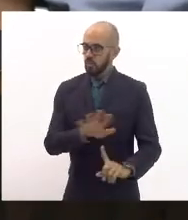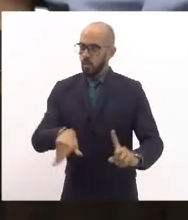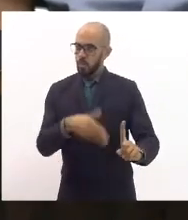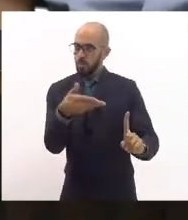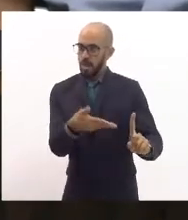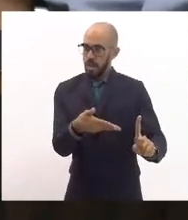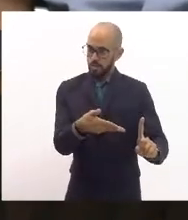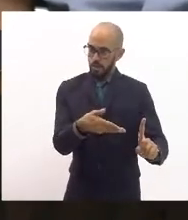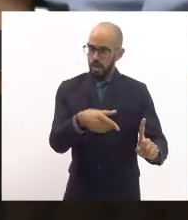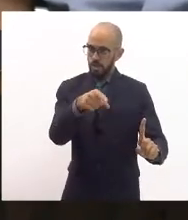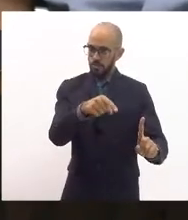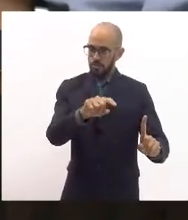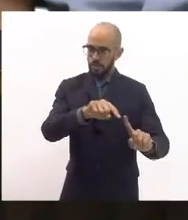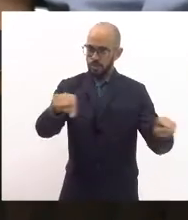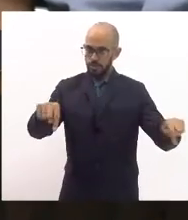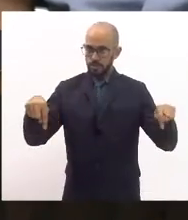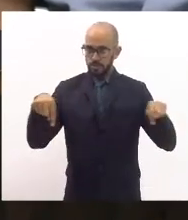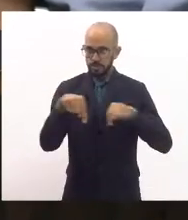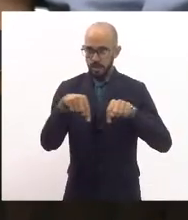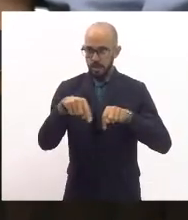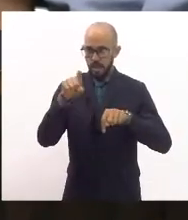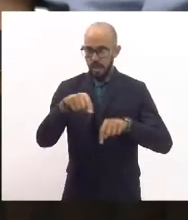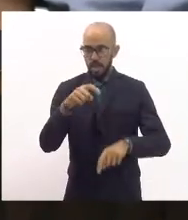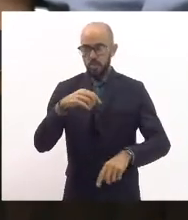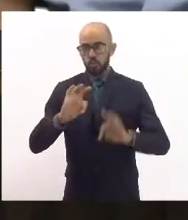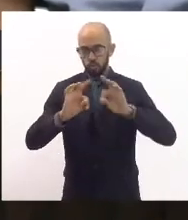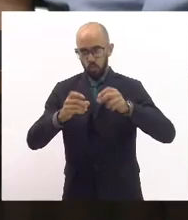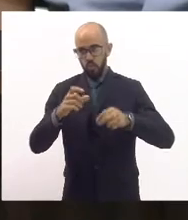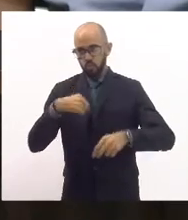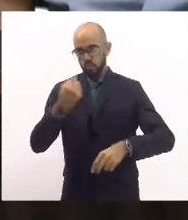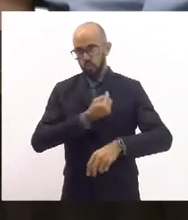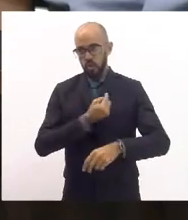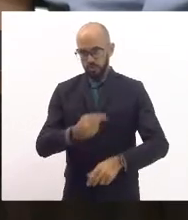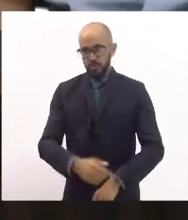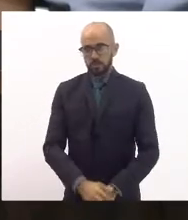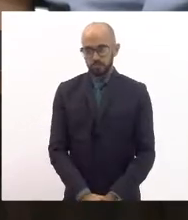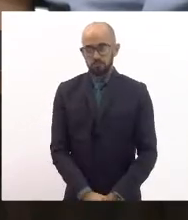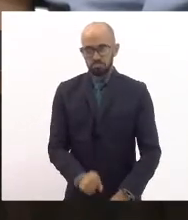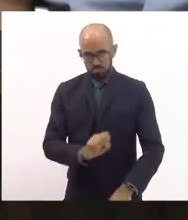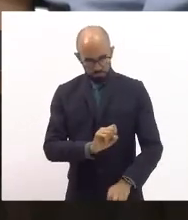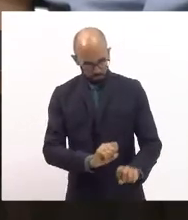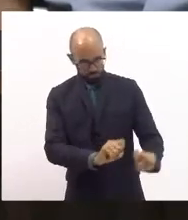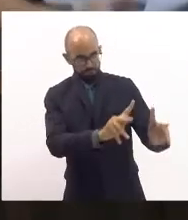com o nome da sala de imprensa seremos todos nós ok